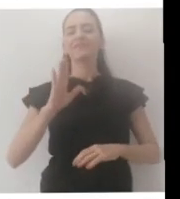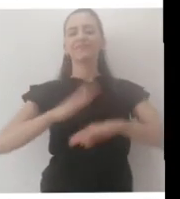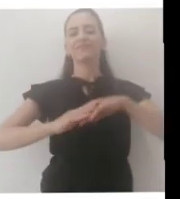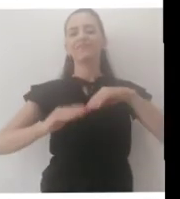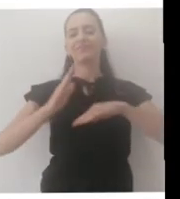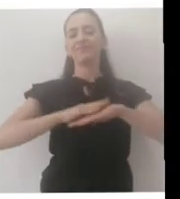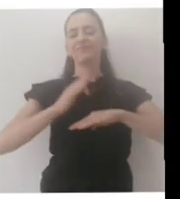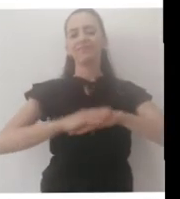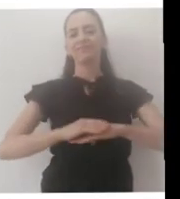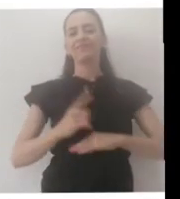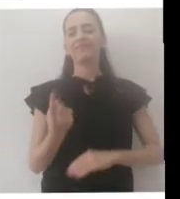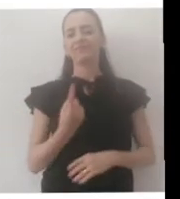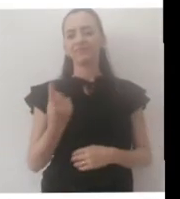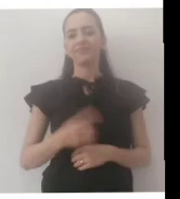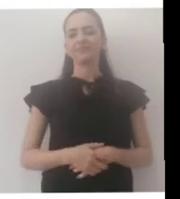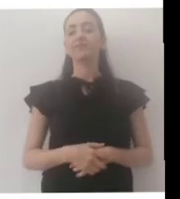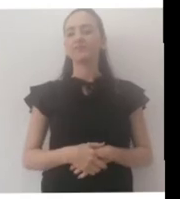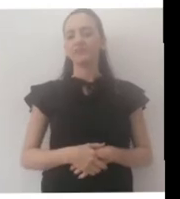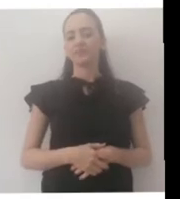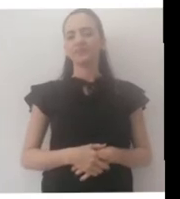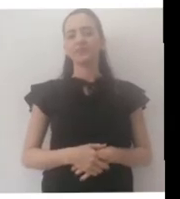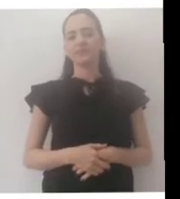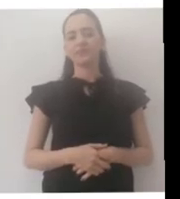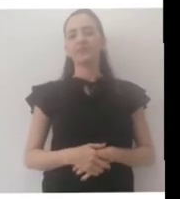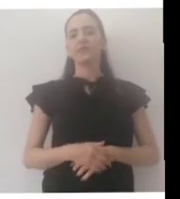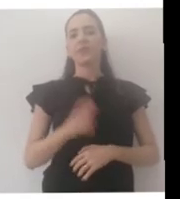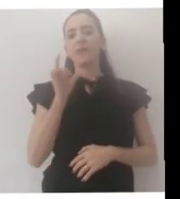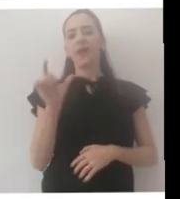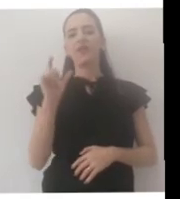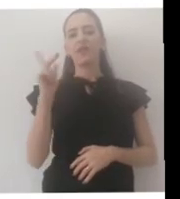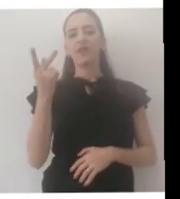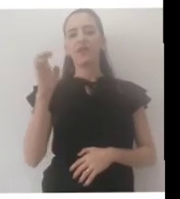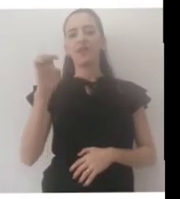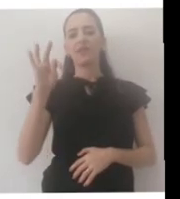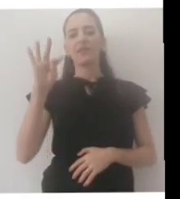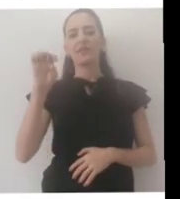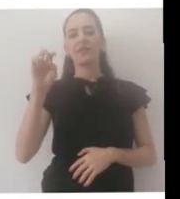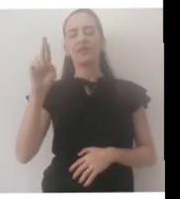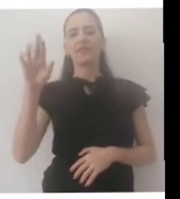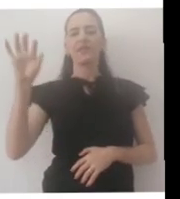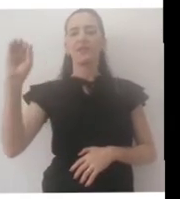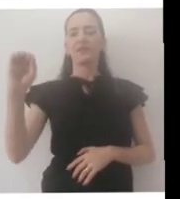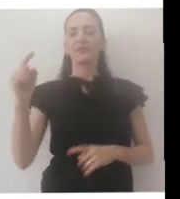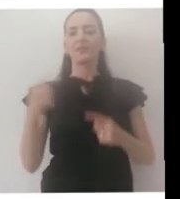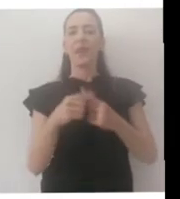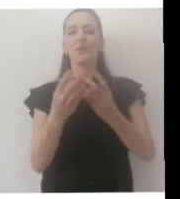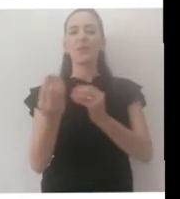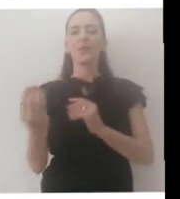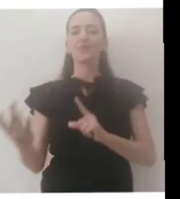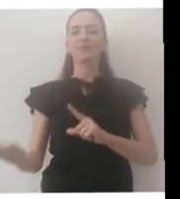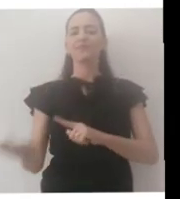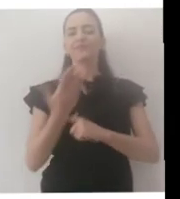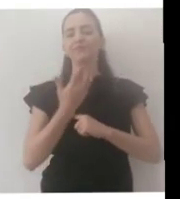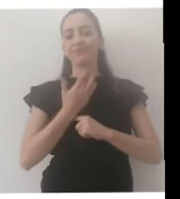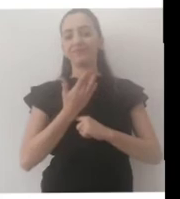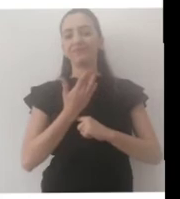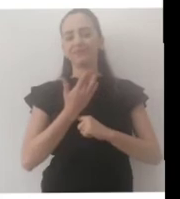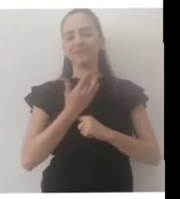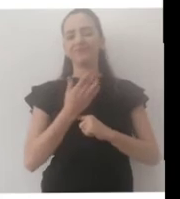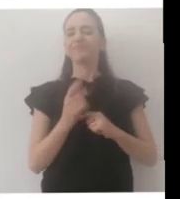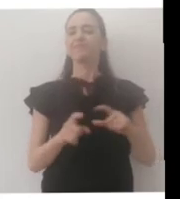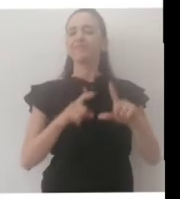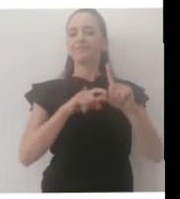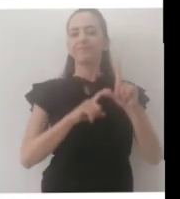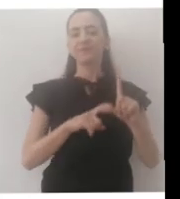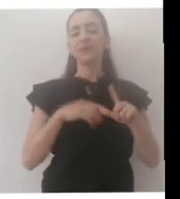progressivamente mais autônomos. Ou seja, todo ser humano nasce dependente de outros. Hétero vem de muitos, depende de muitas pessoas